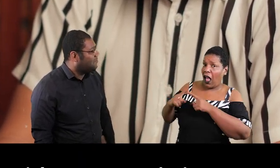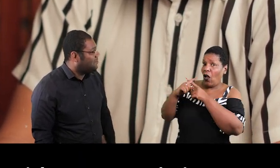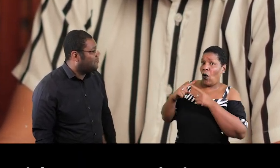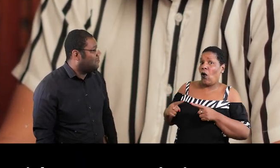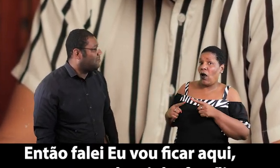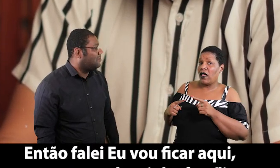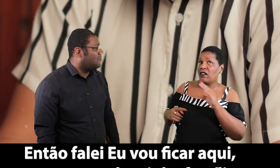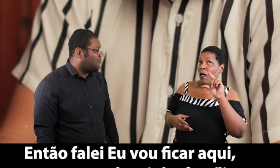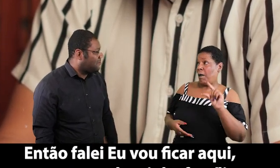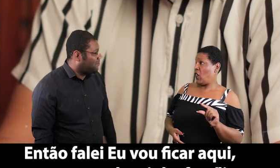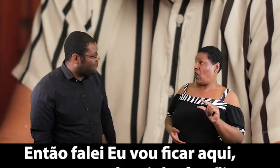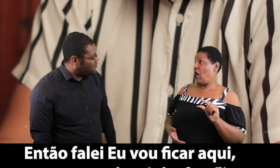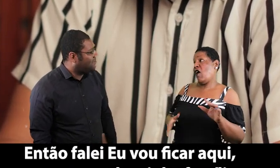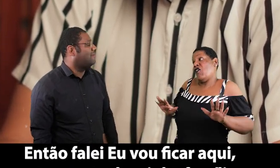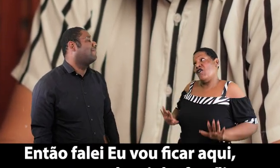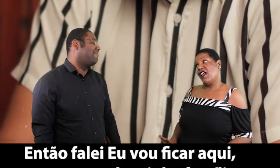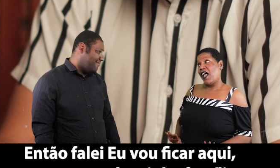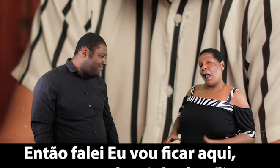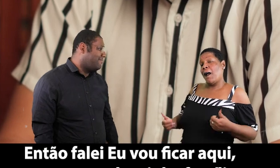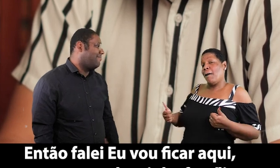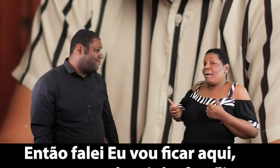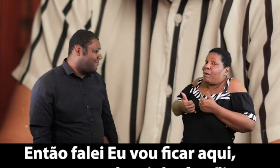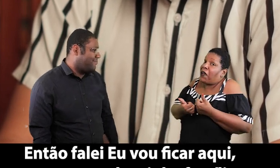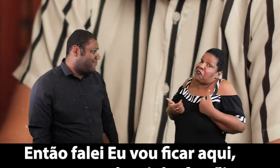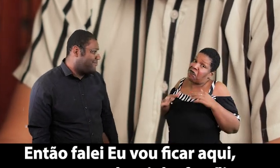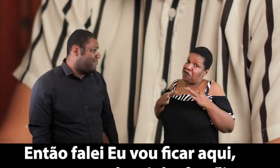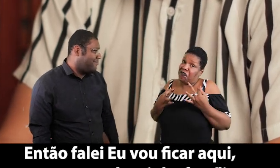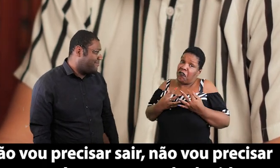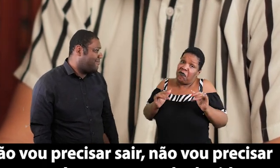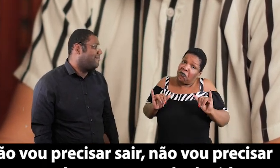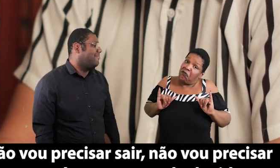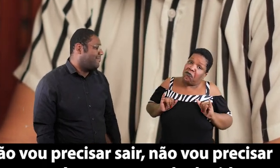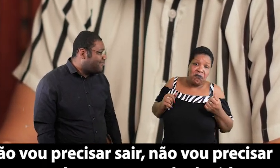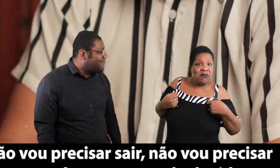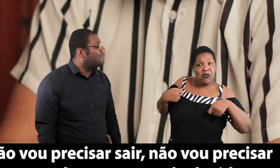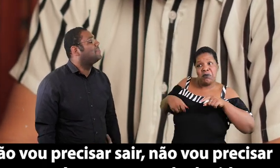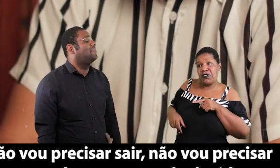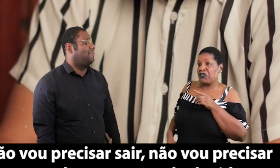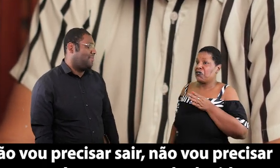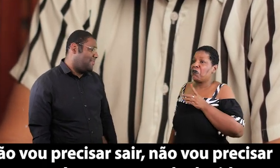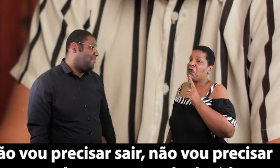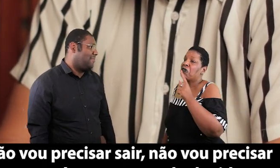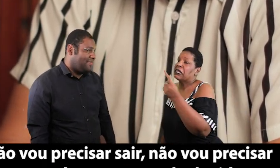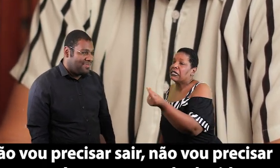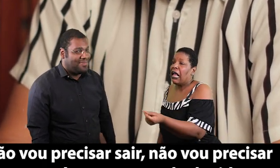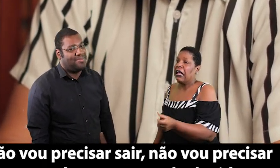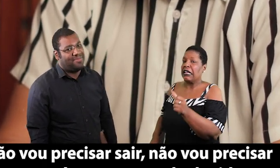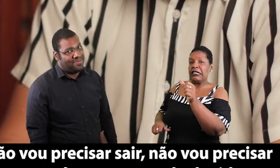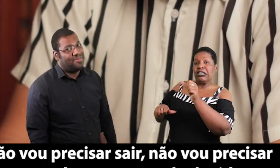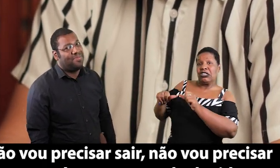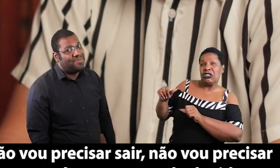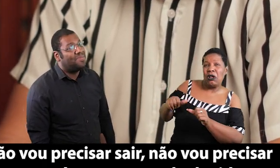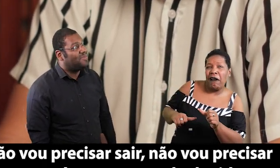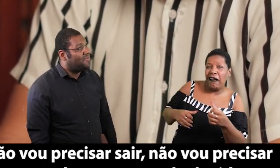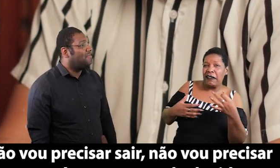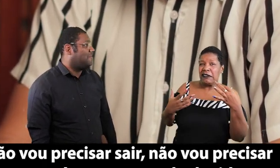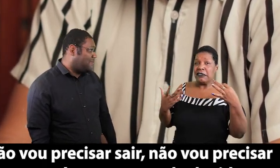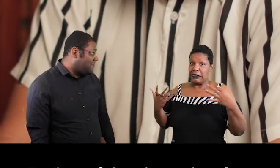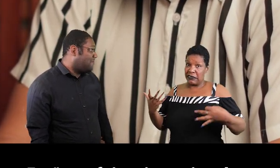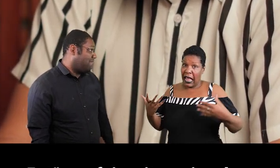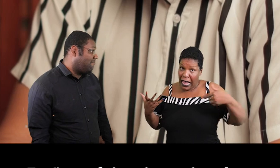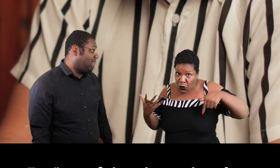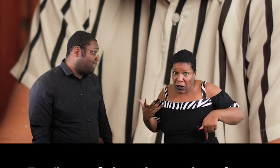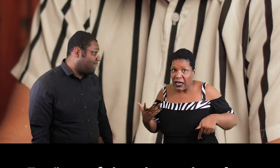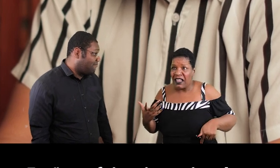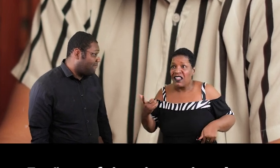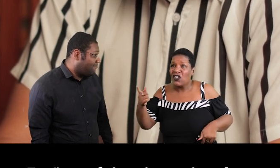menor. Então eu falei, eu vou ficar ali. Tô perto da minha família, não vou precisar sair, não vou precisar trocar talvez o certo pelo duvidoso.